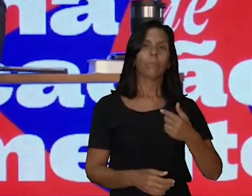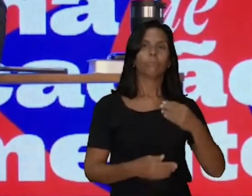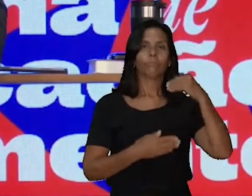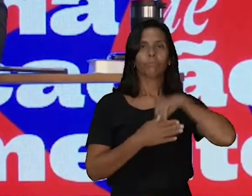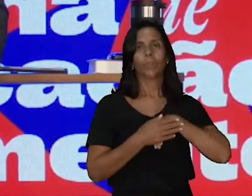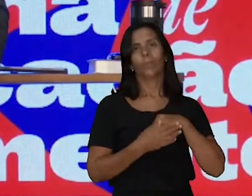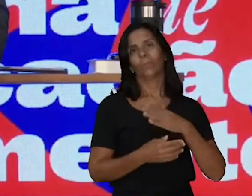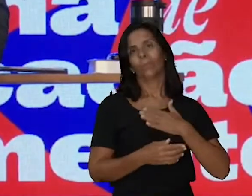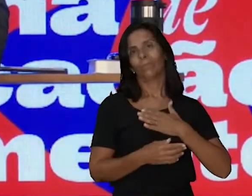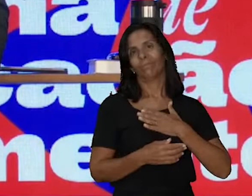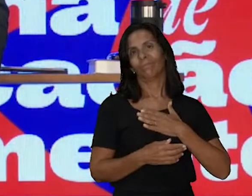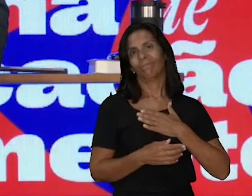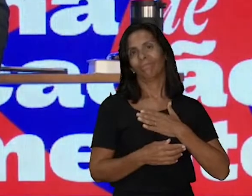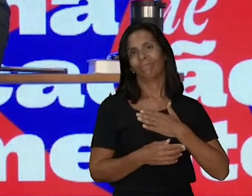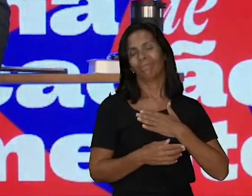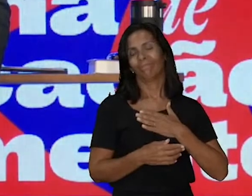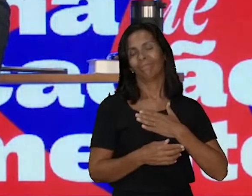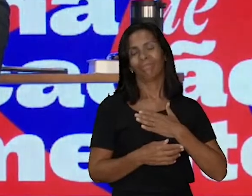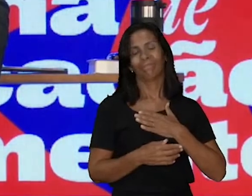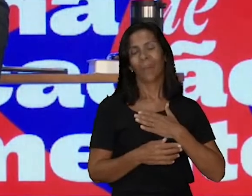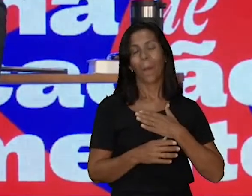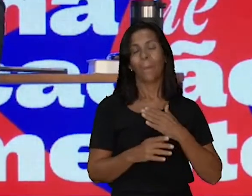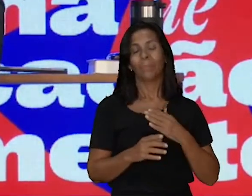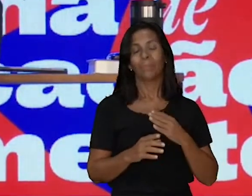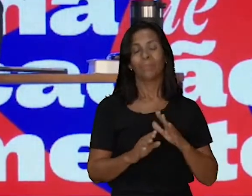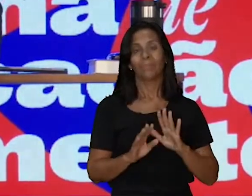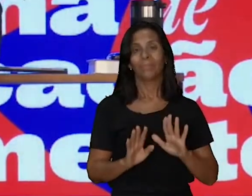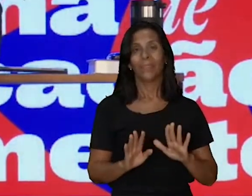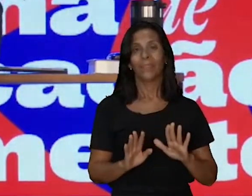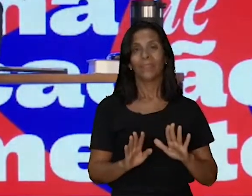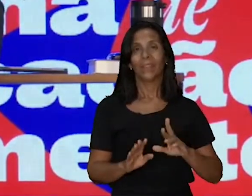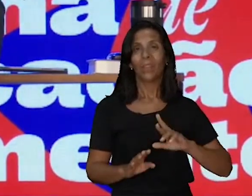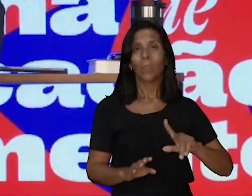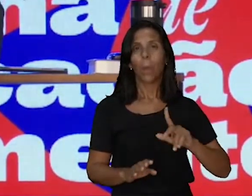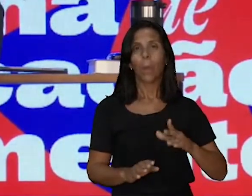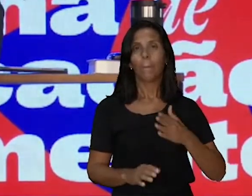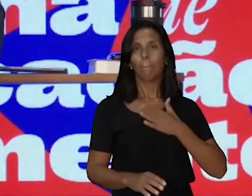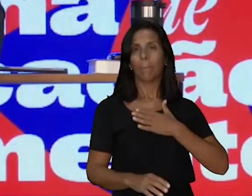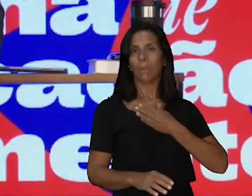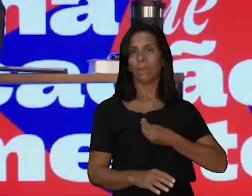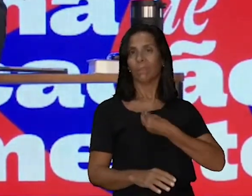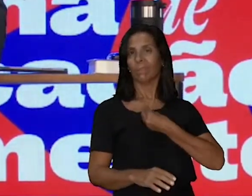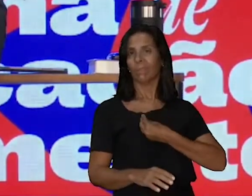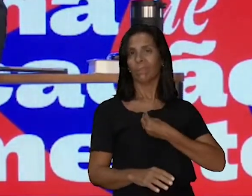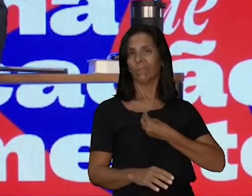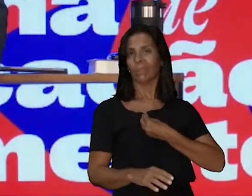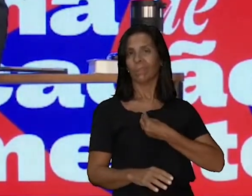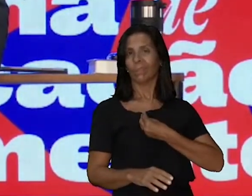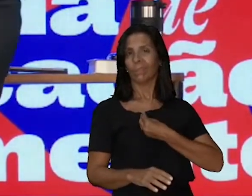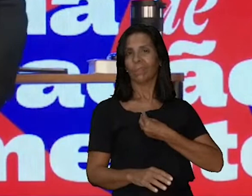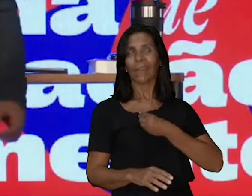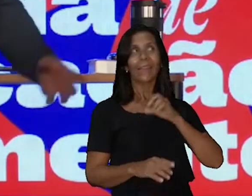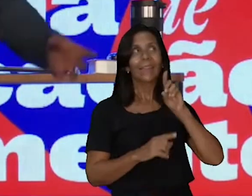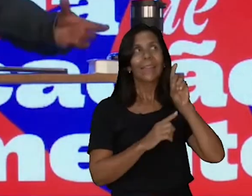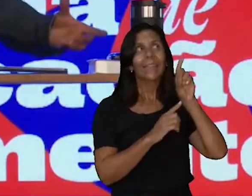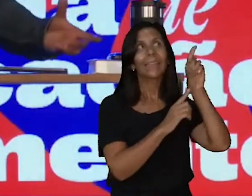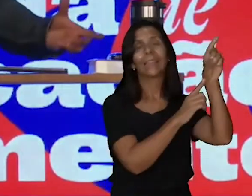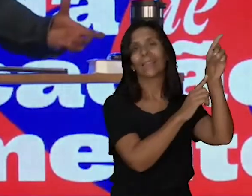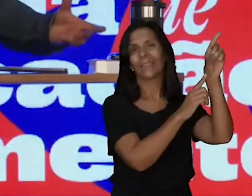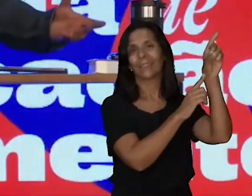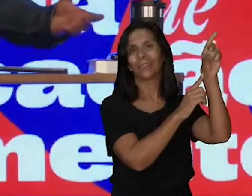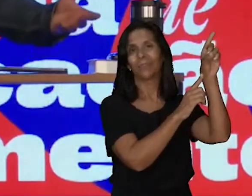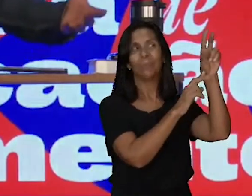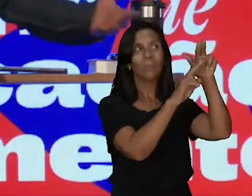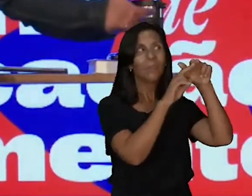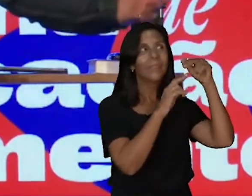Mas não tem a ver comigo. Não tem a ver com você. Tem a ver com Ele. Nós não fomos